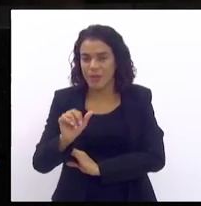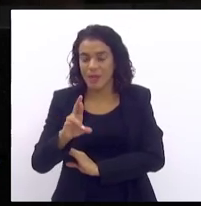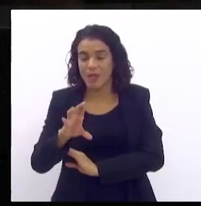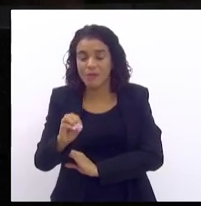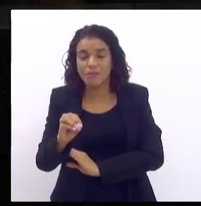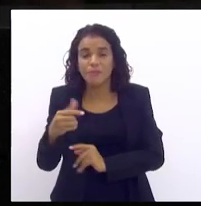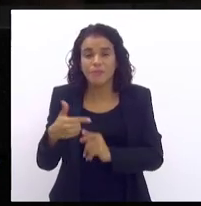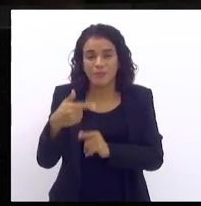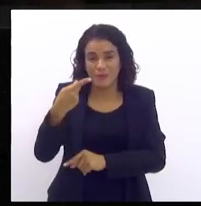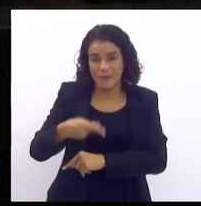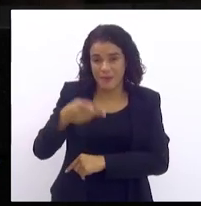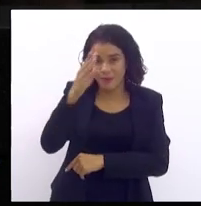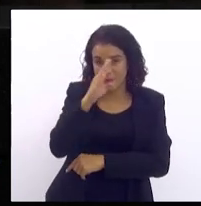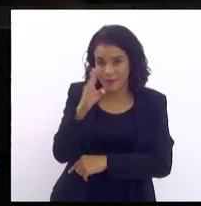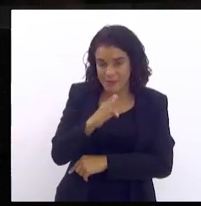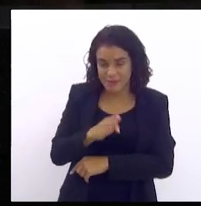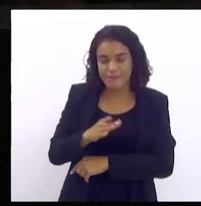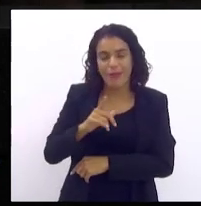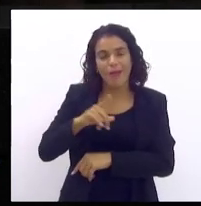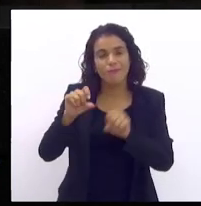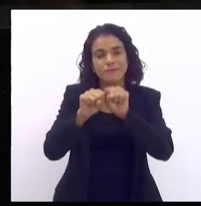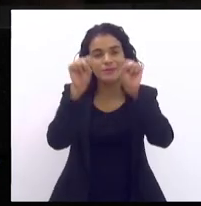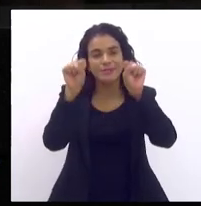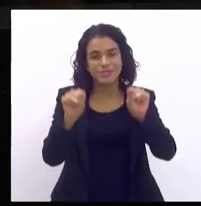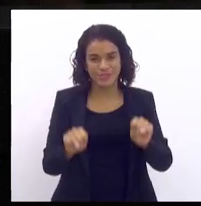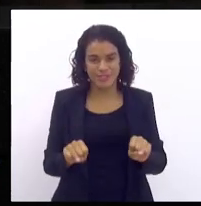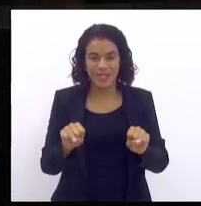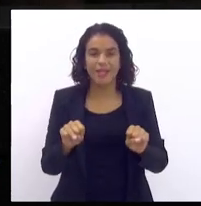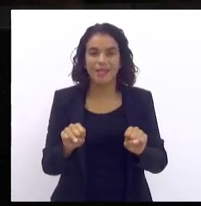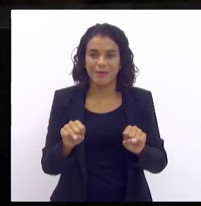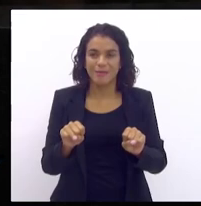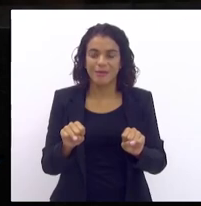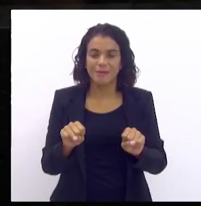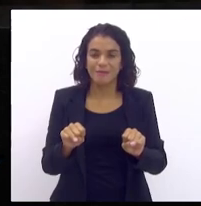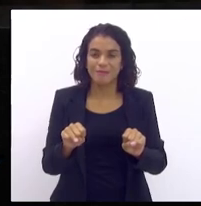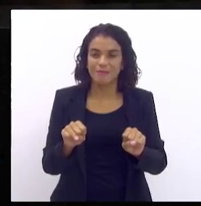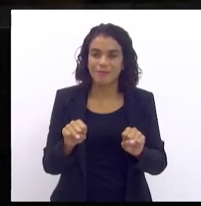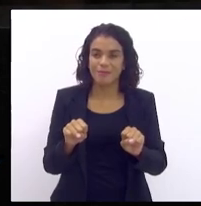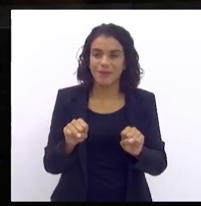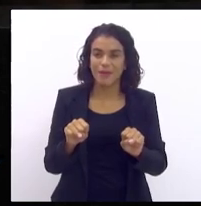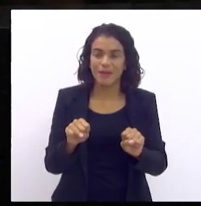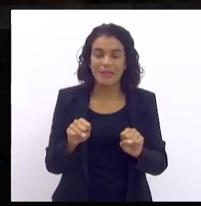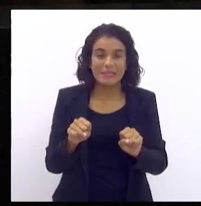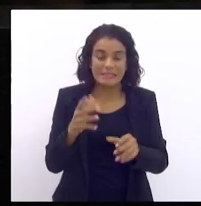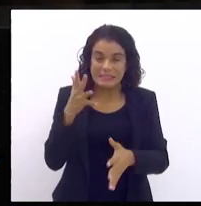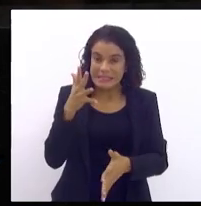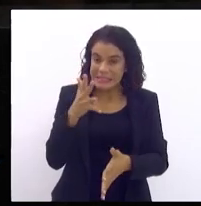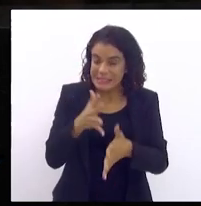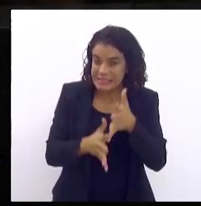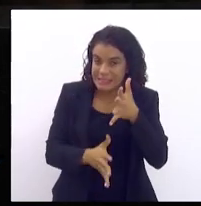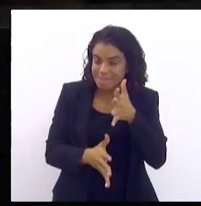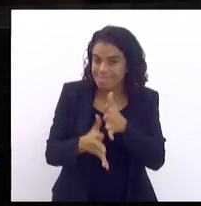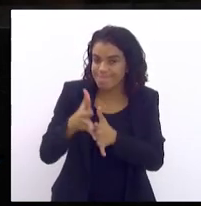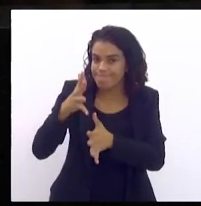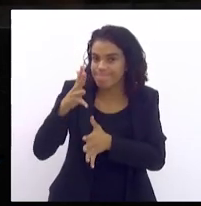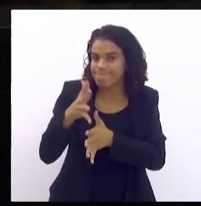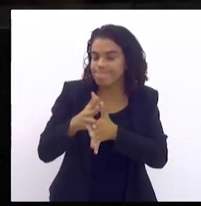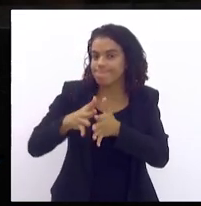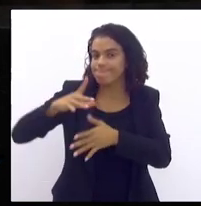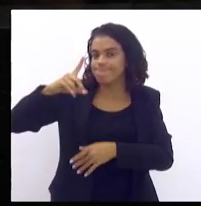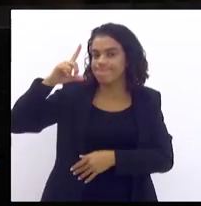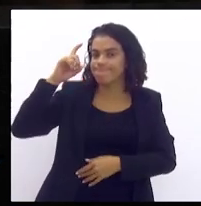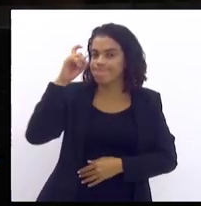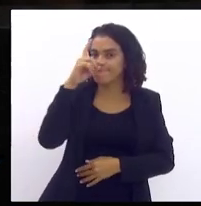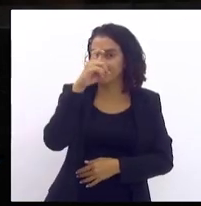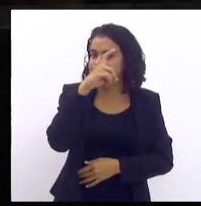né, ele é um sistema de altíssima complexidade, né,